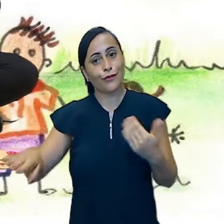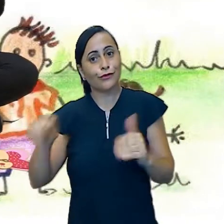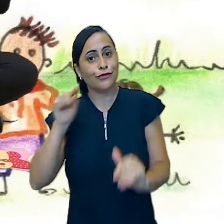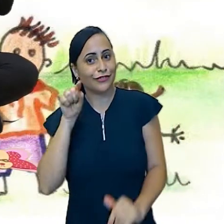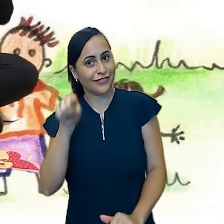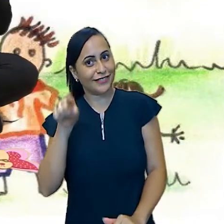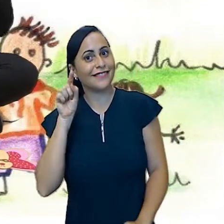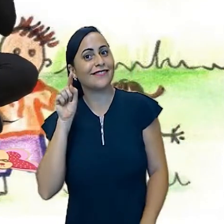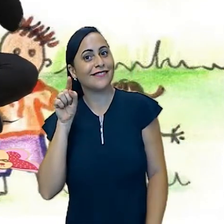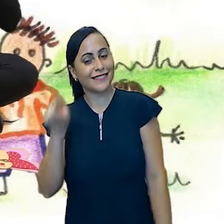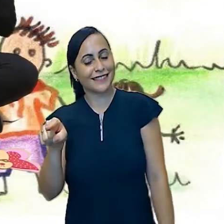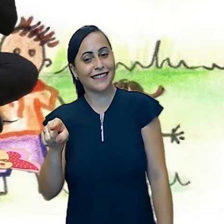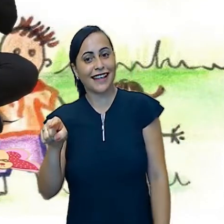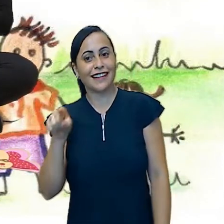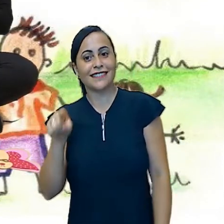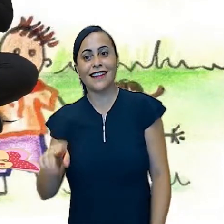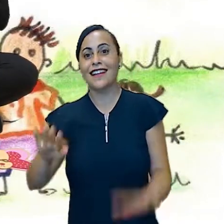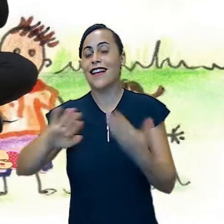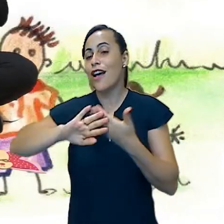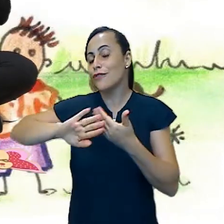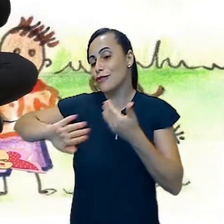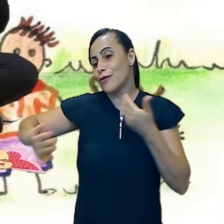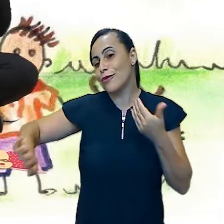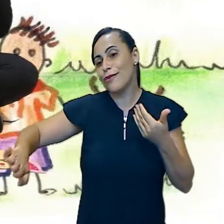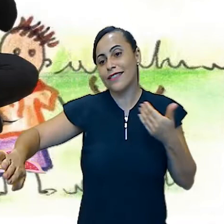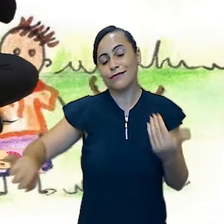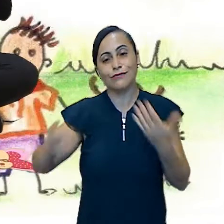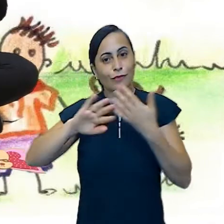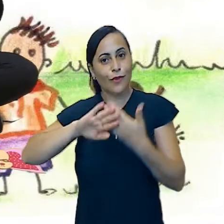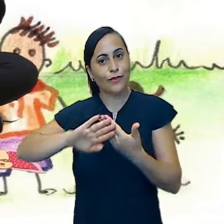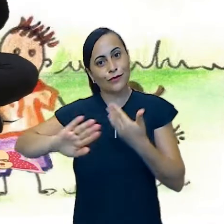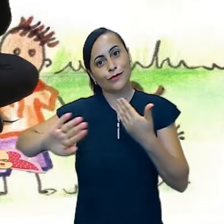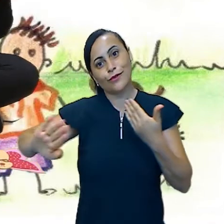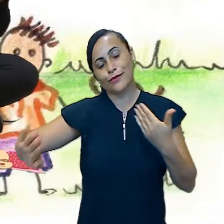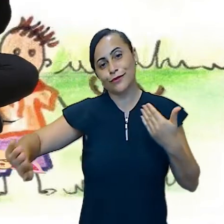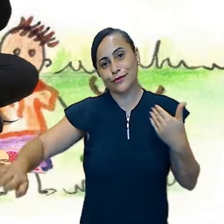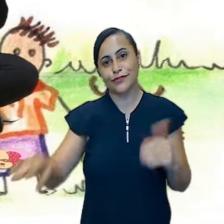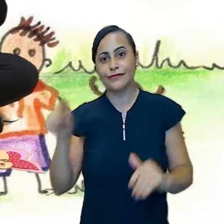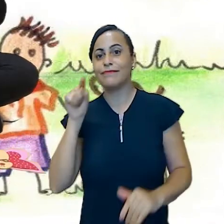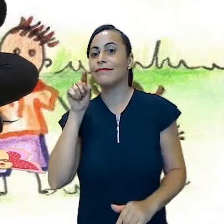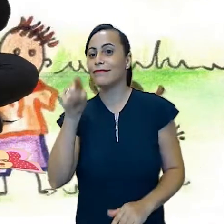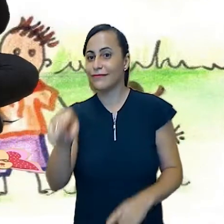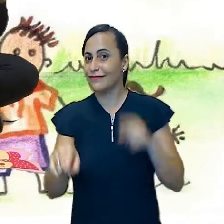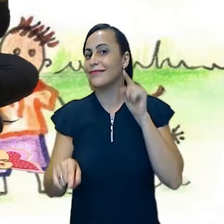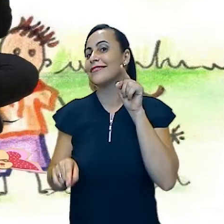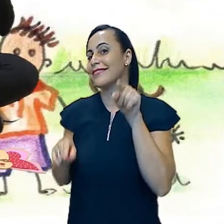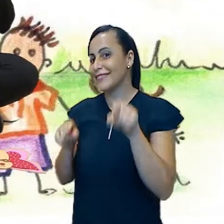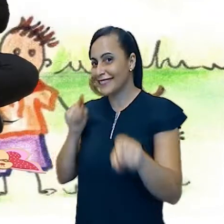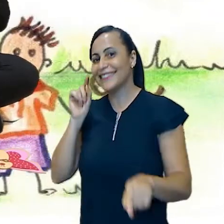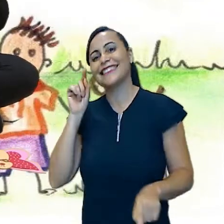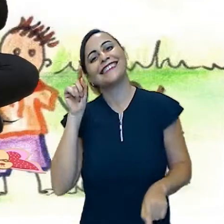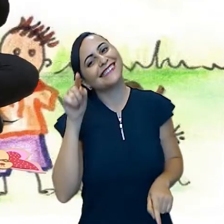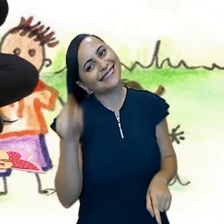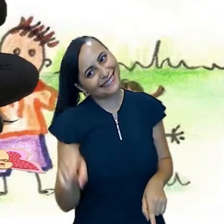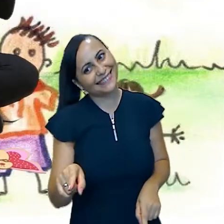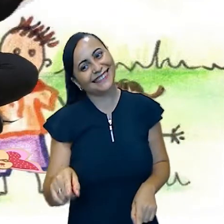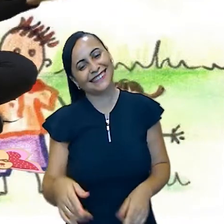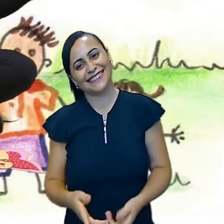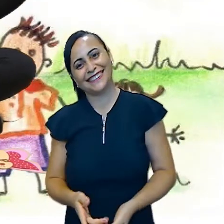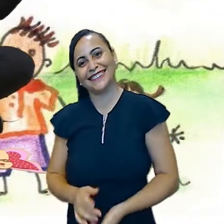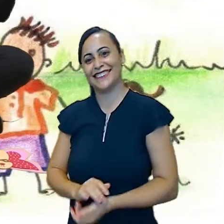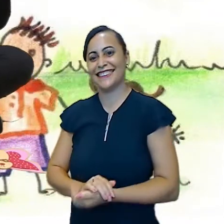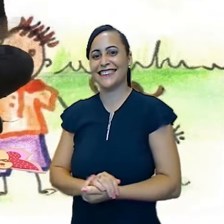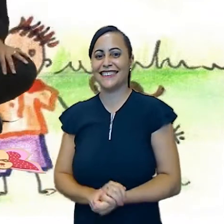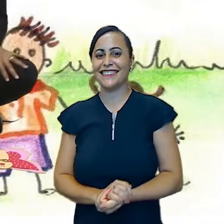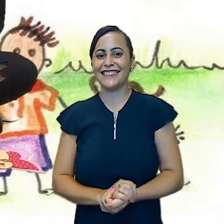a sua companhia? Sem a sua, sem a sua, Sem a sua sua companhia.